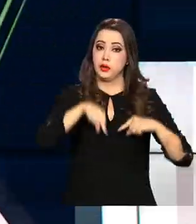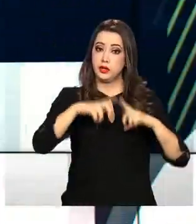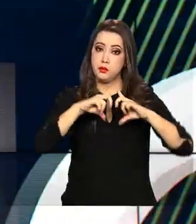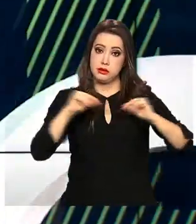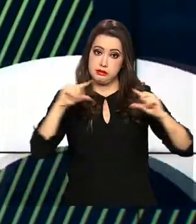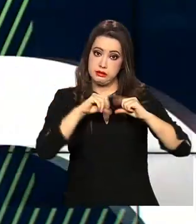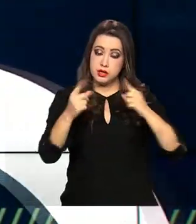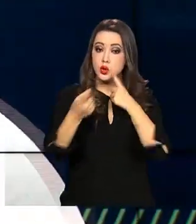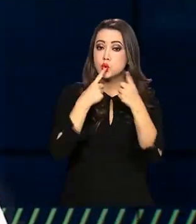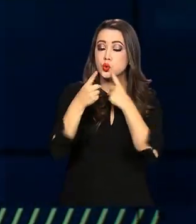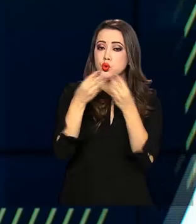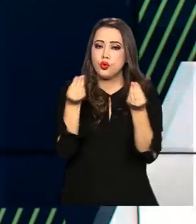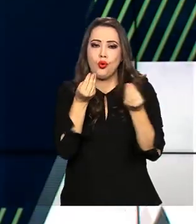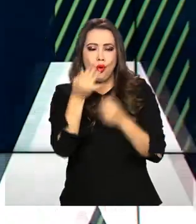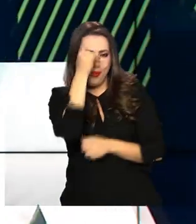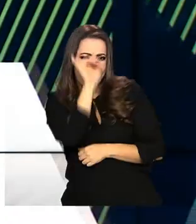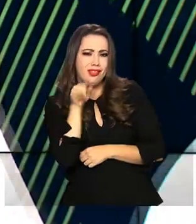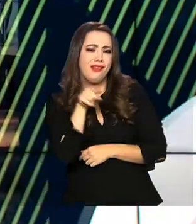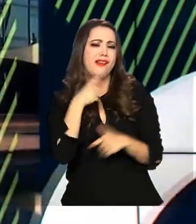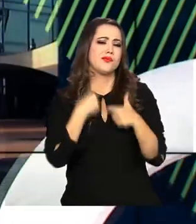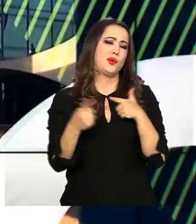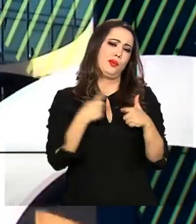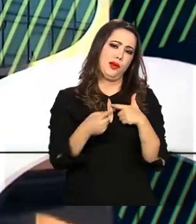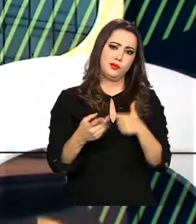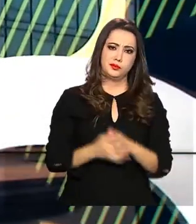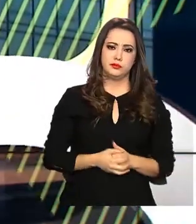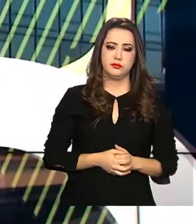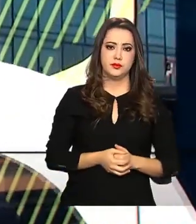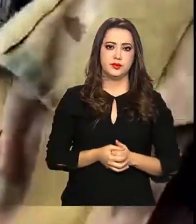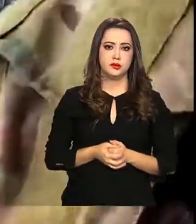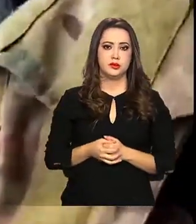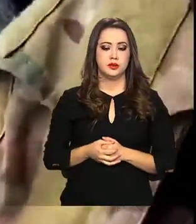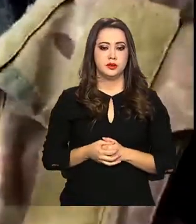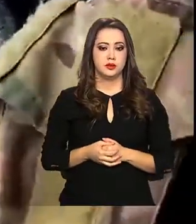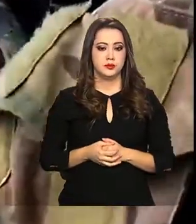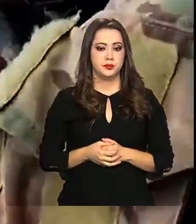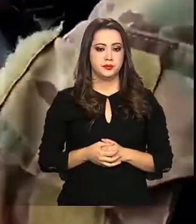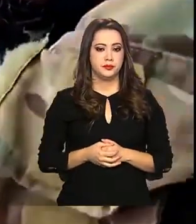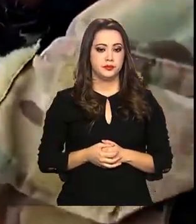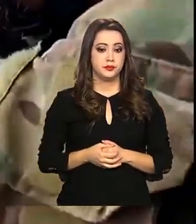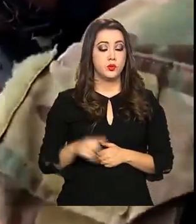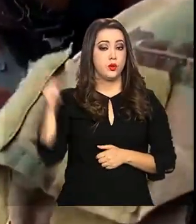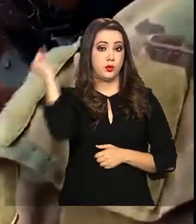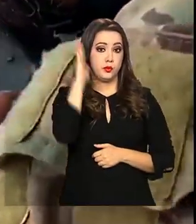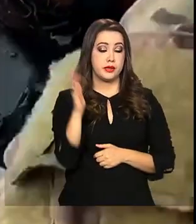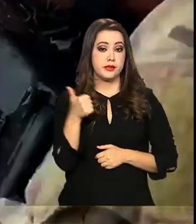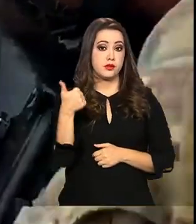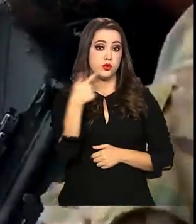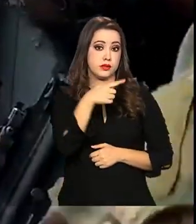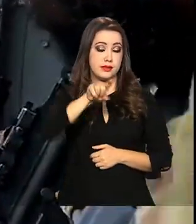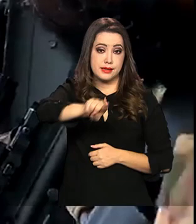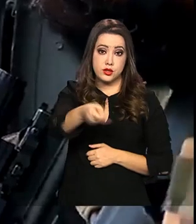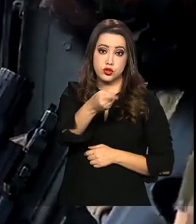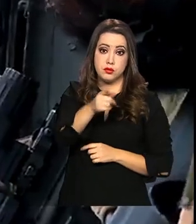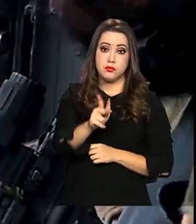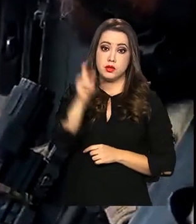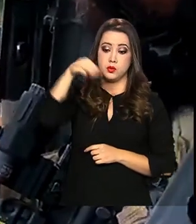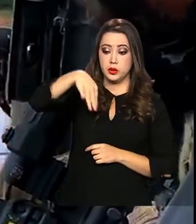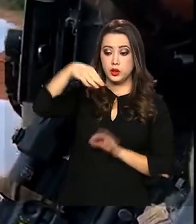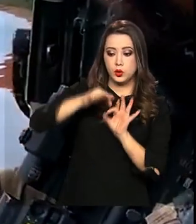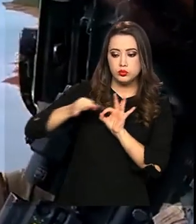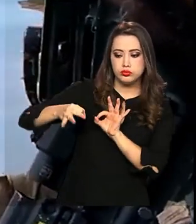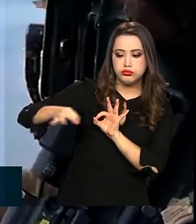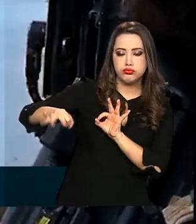das autoridades que atuam no combate ao crime organizado. O Brasil tem 17 mil quilômetros de fronteira